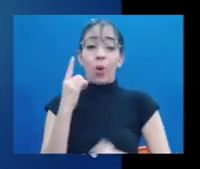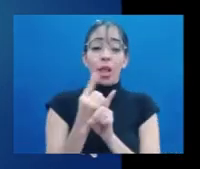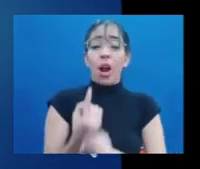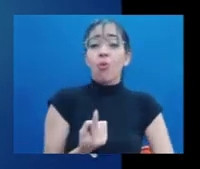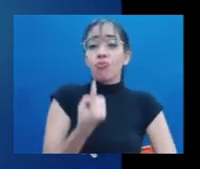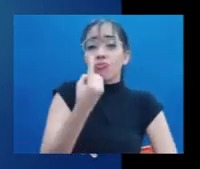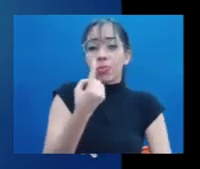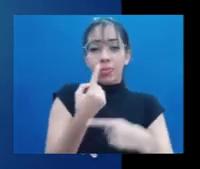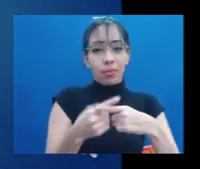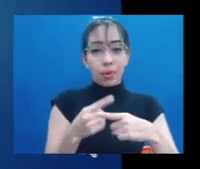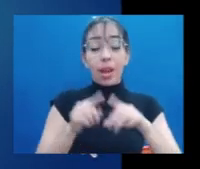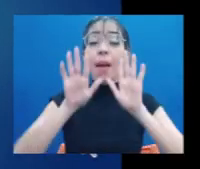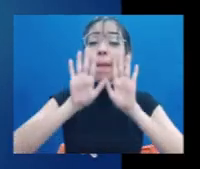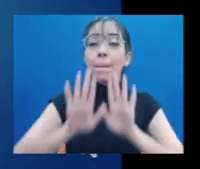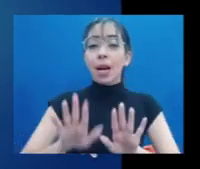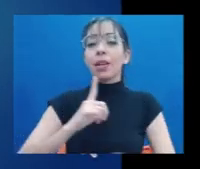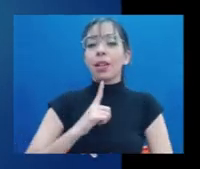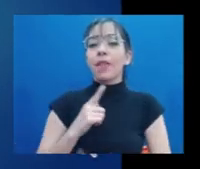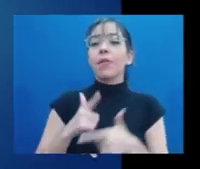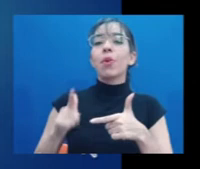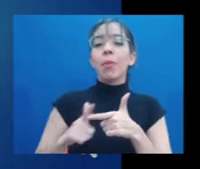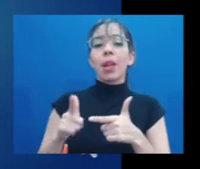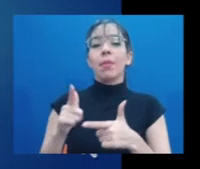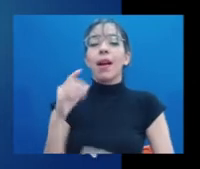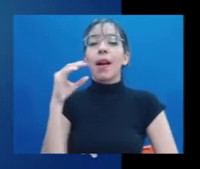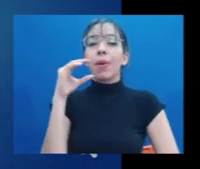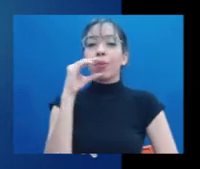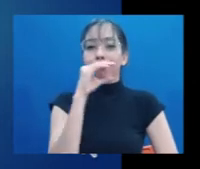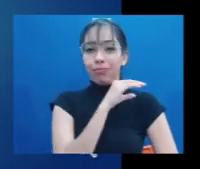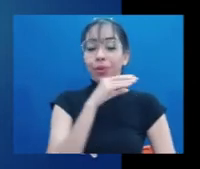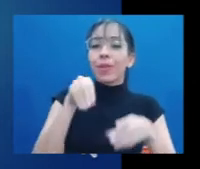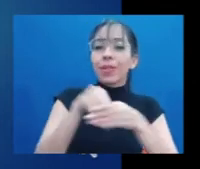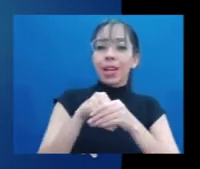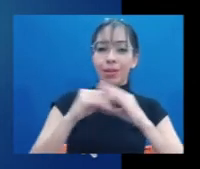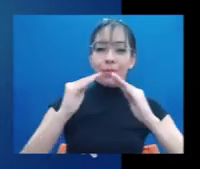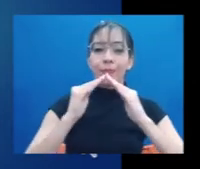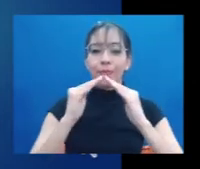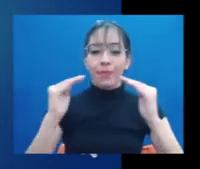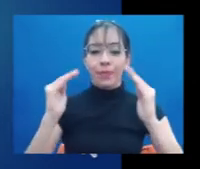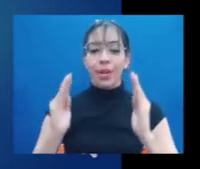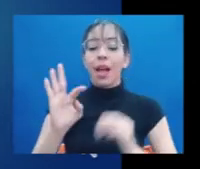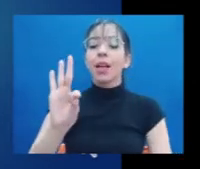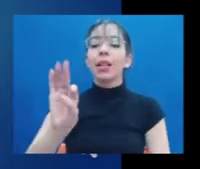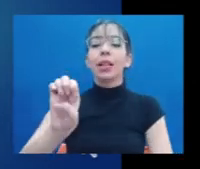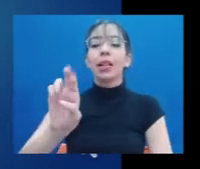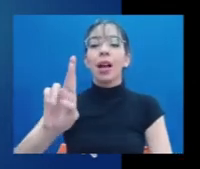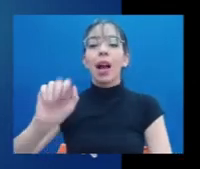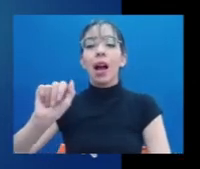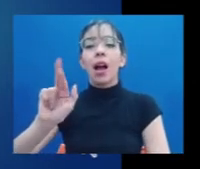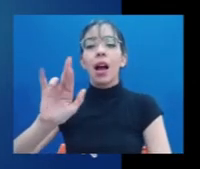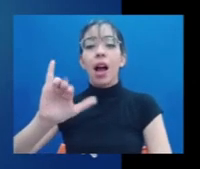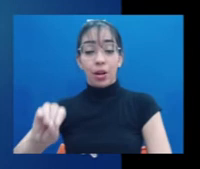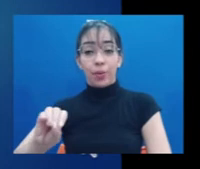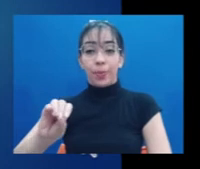Então, o perito afirmou no laudo que, não sendo possível precisar a causa, o mais aceitável é que ocorreu dissipação desse calor que estava sendo gerado nesse